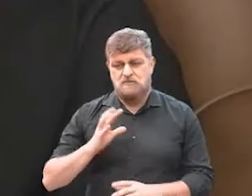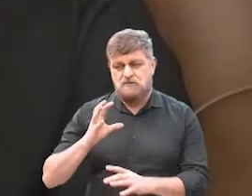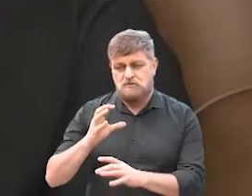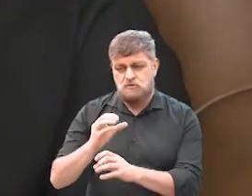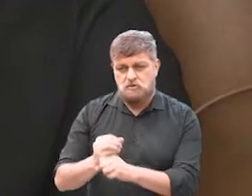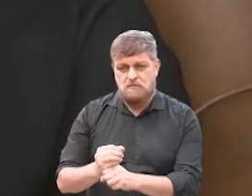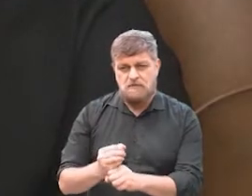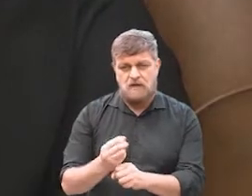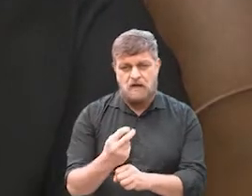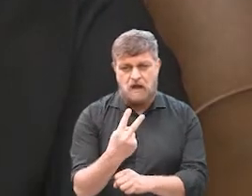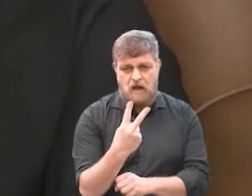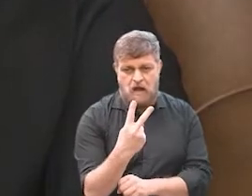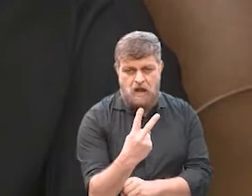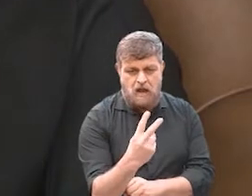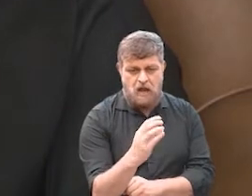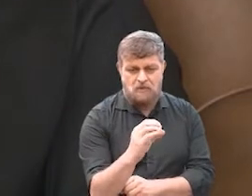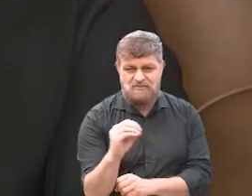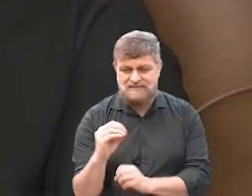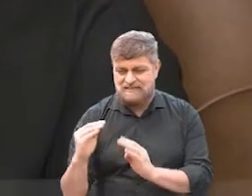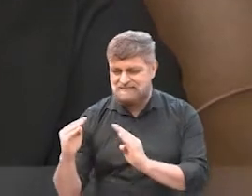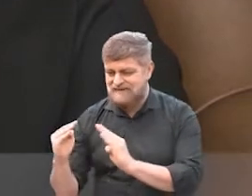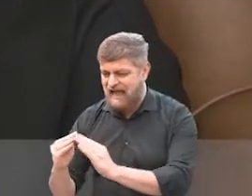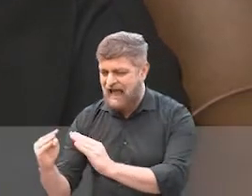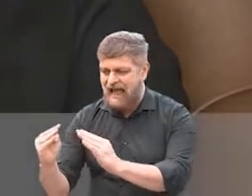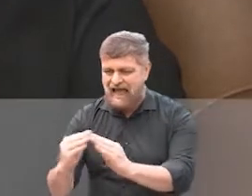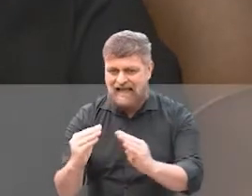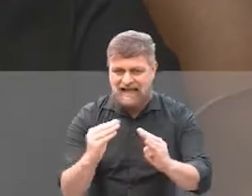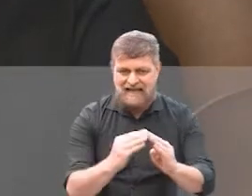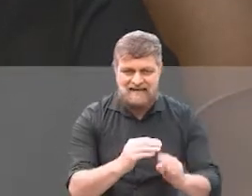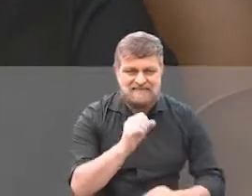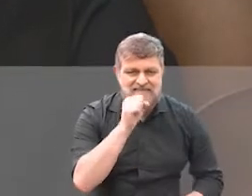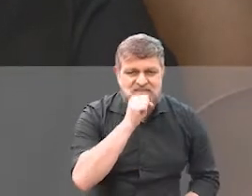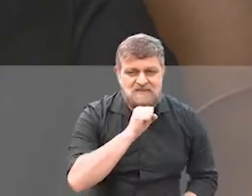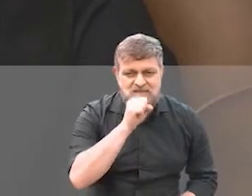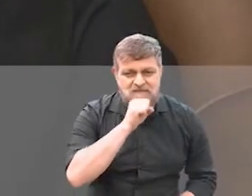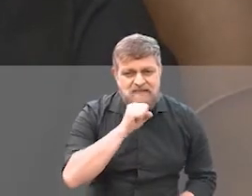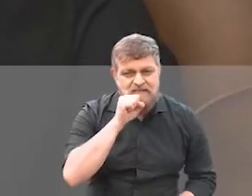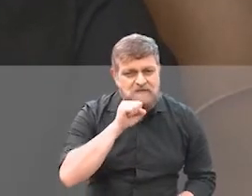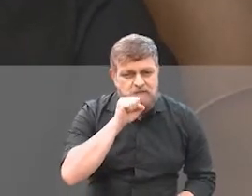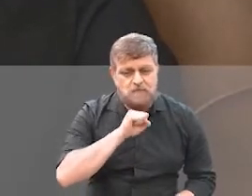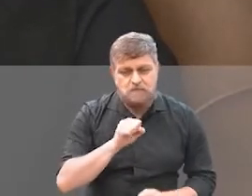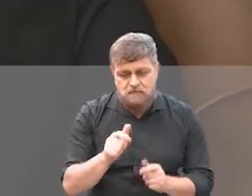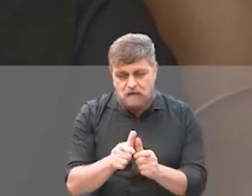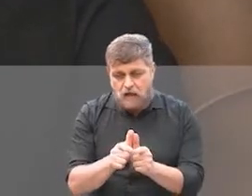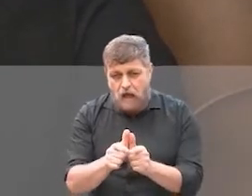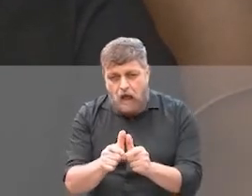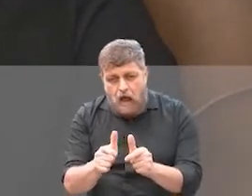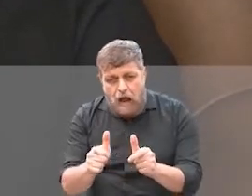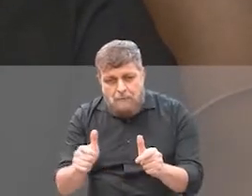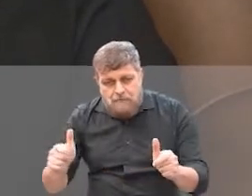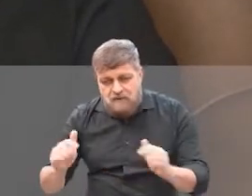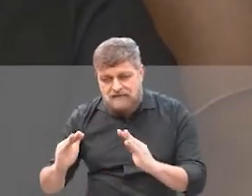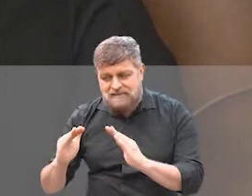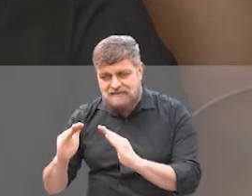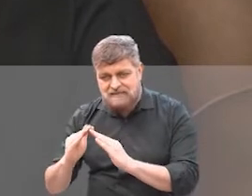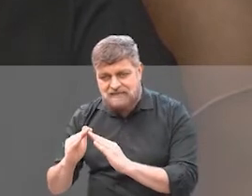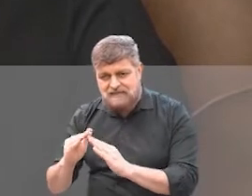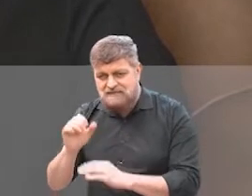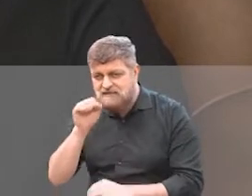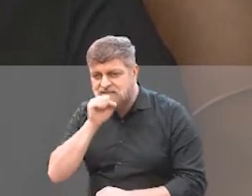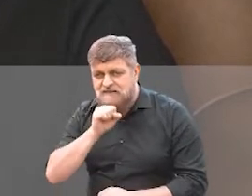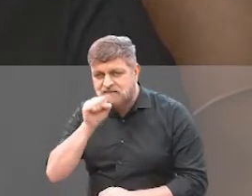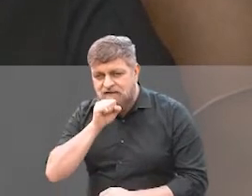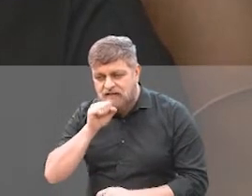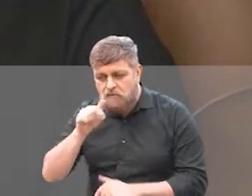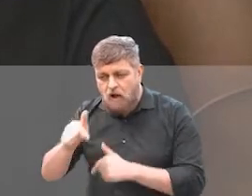Nós temos cerca de 200 casas de repouso e a maioria dessas 200 casas